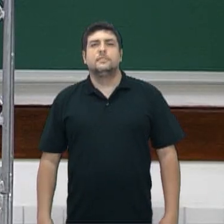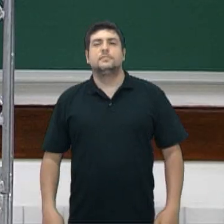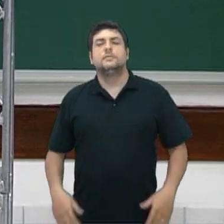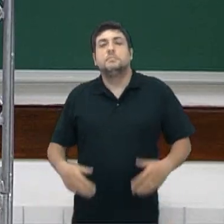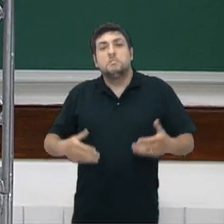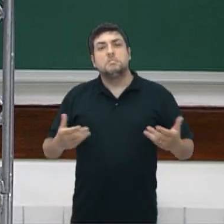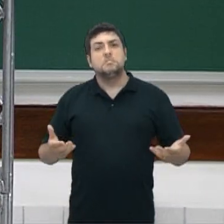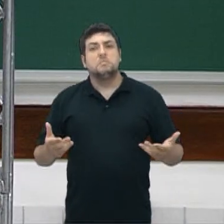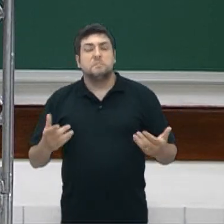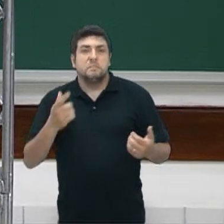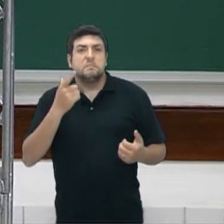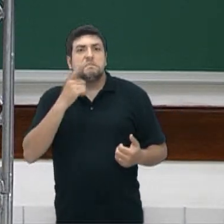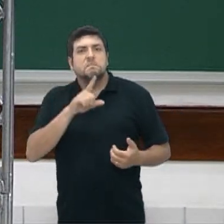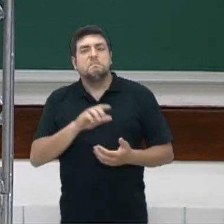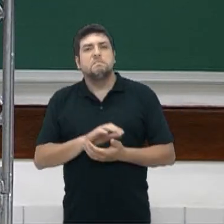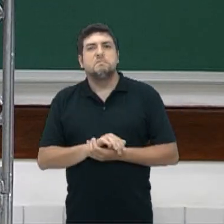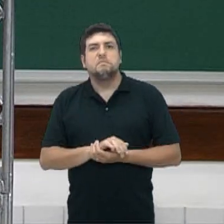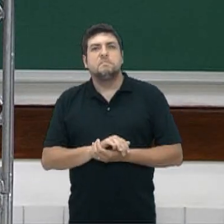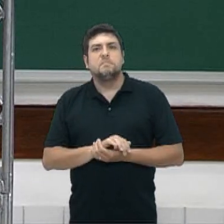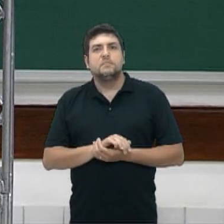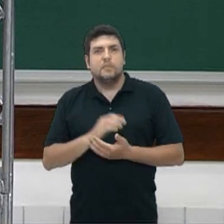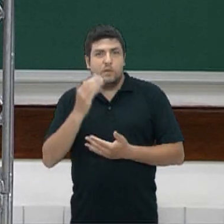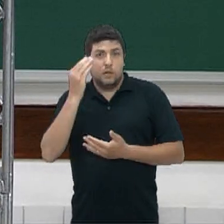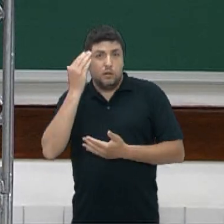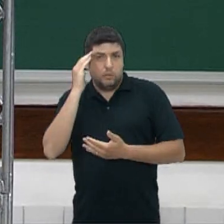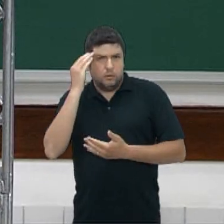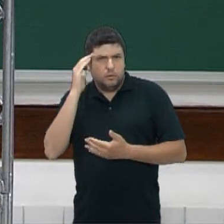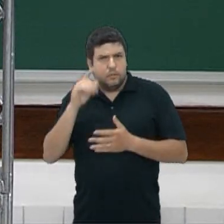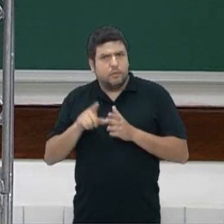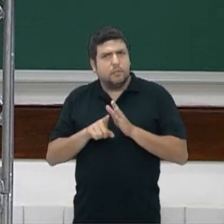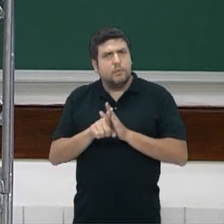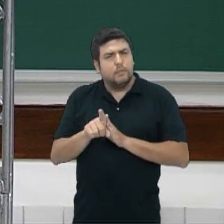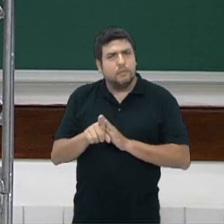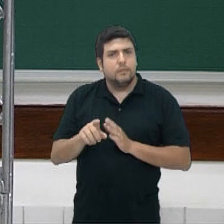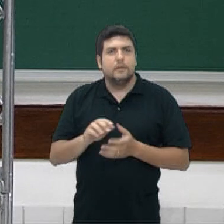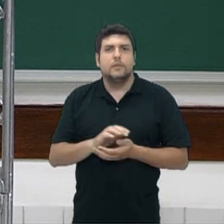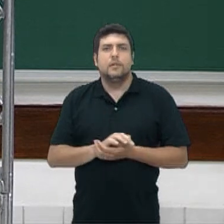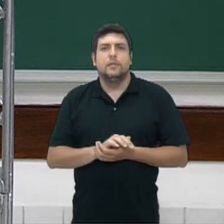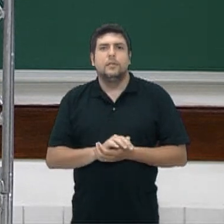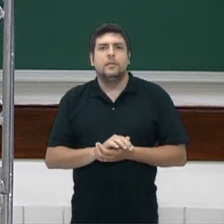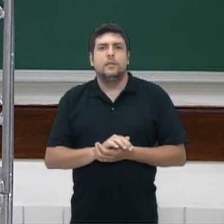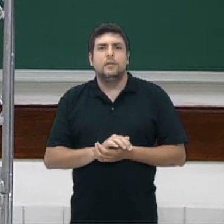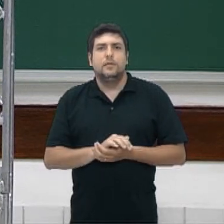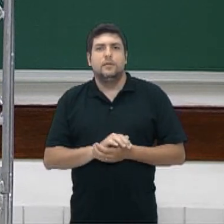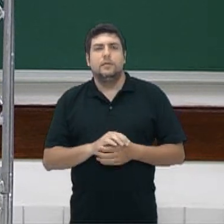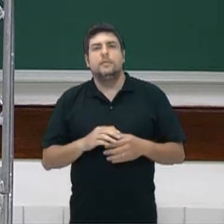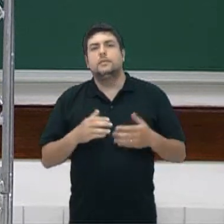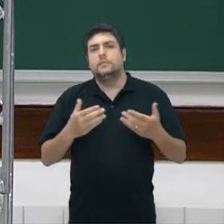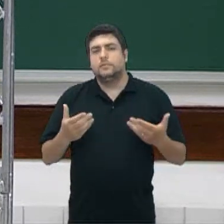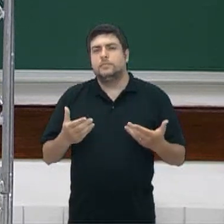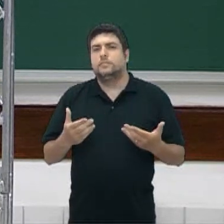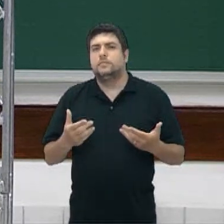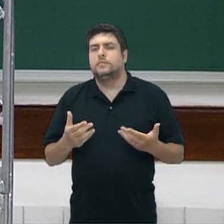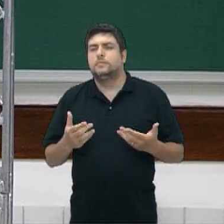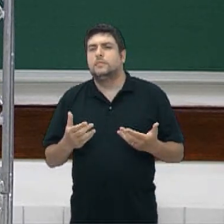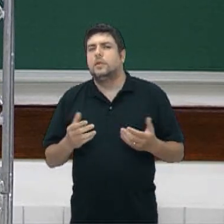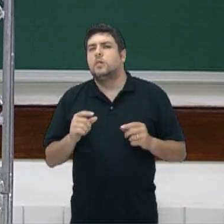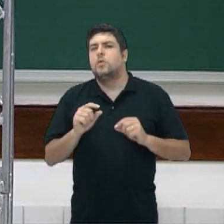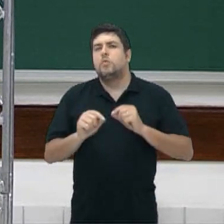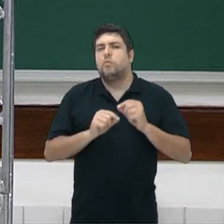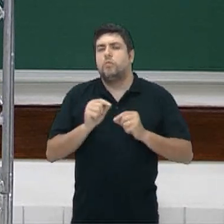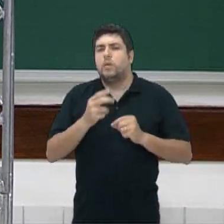E aí, pessoal, tranquilo? Conseguiram entender essa questão? Gente, aqui nós temos a famosa frase saída